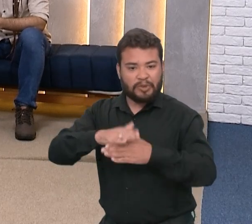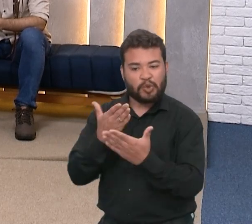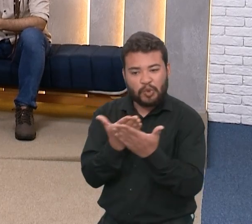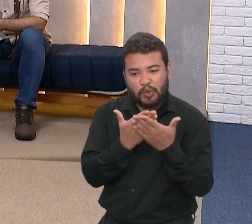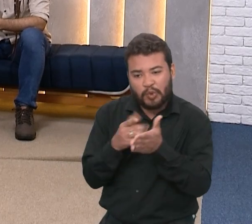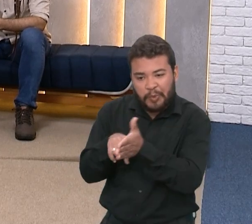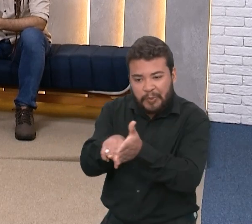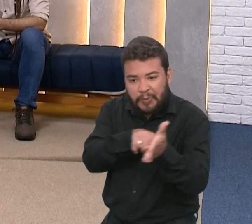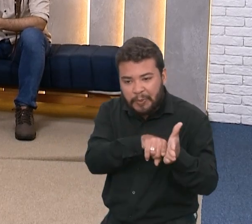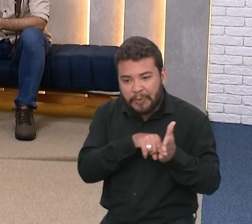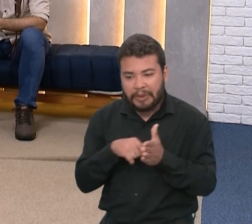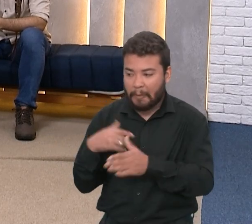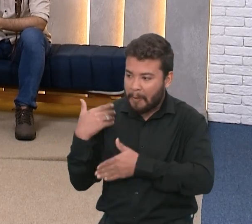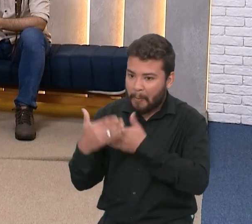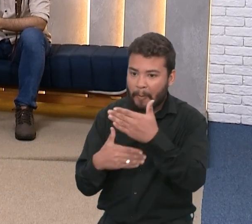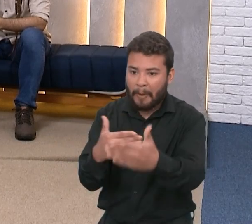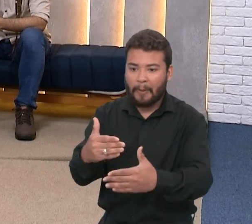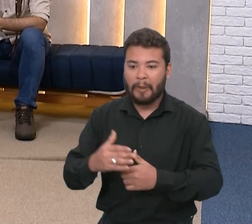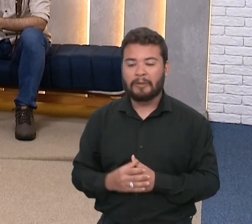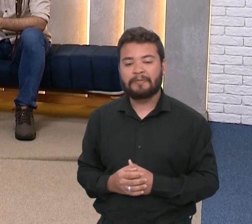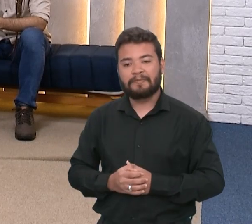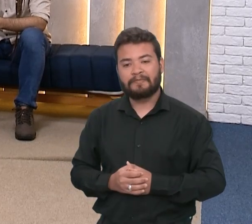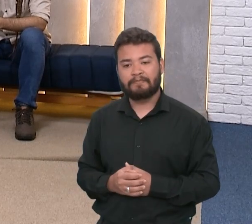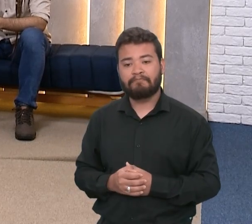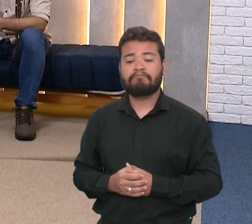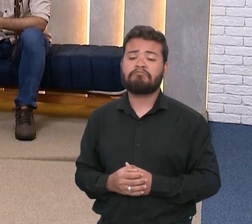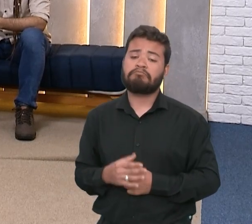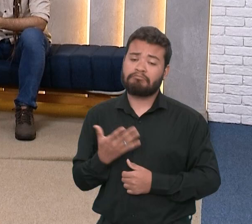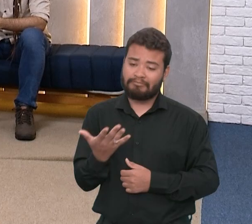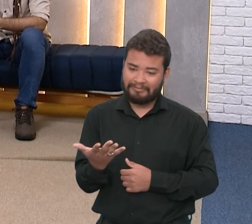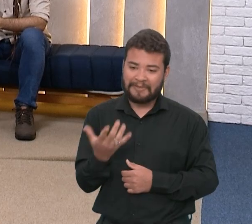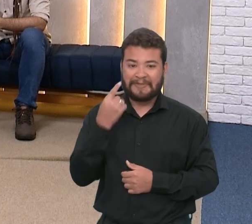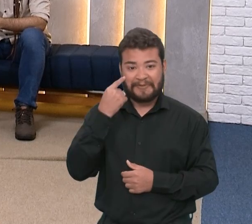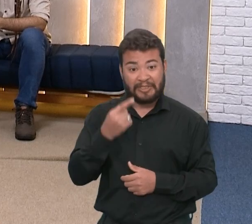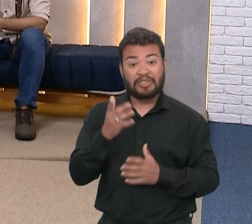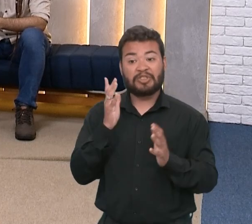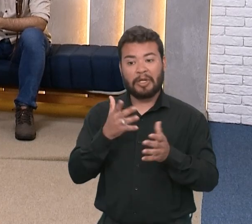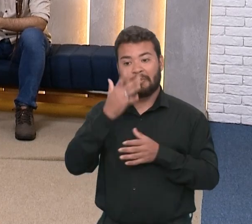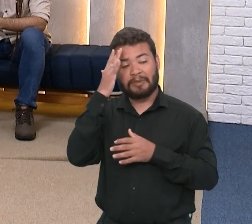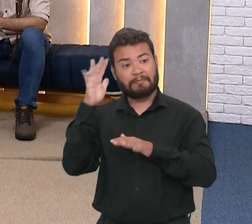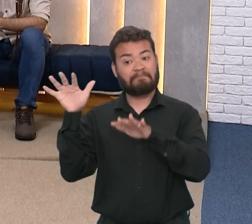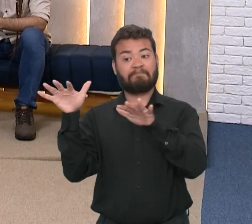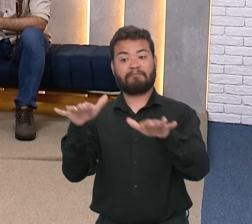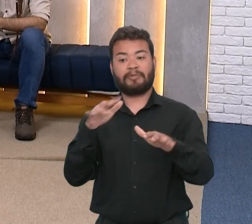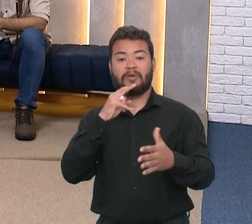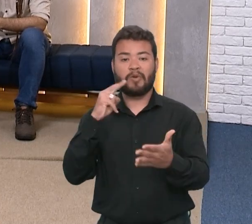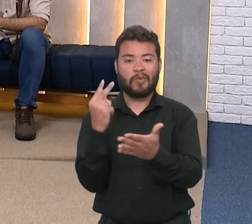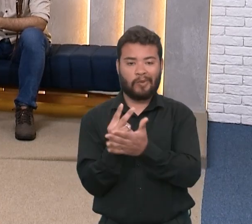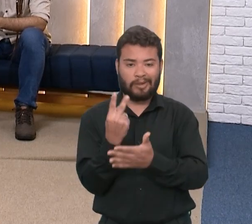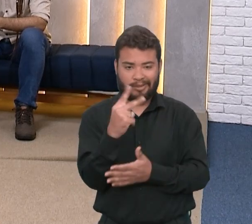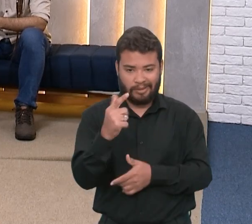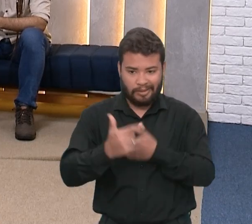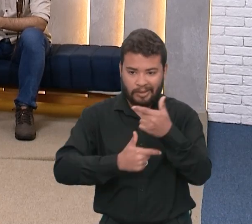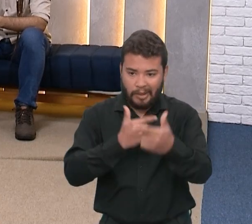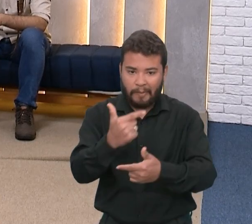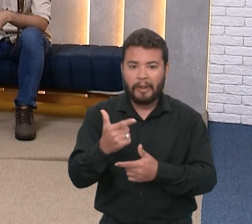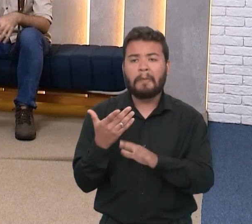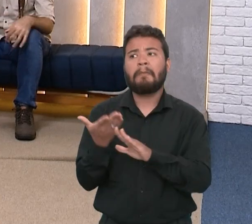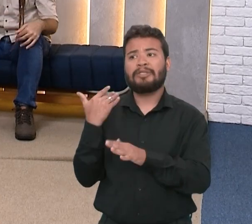vocês. O reconhecimento já chega, né? A gente já noticiou, inclusive, aqui em outras